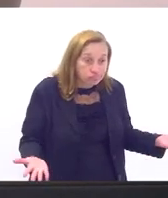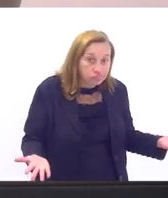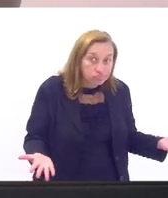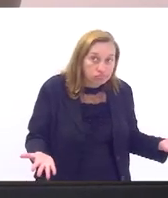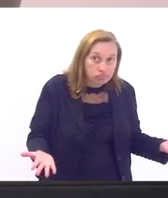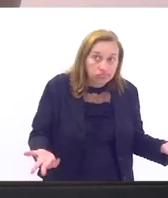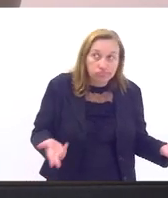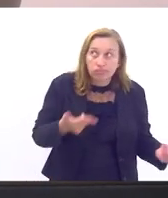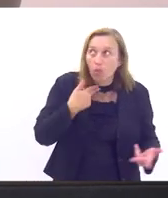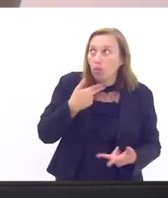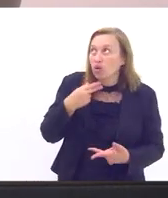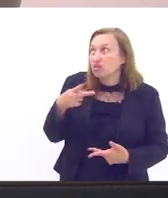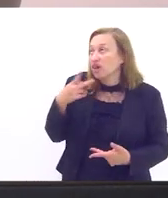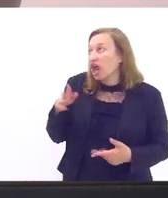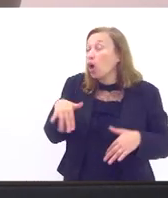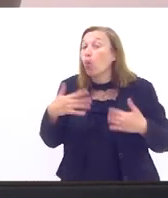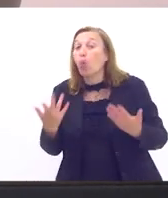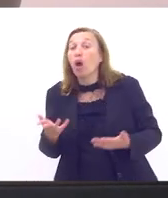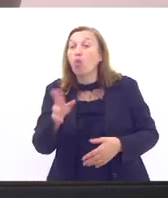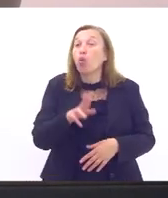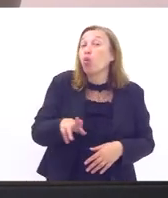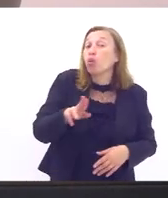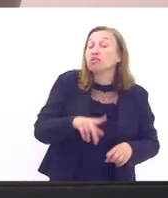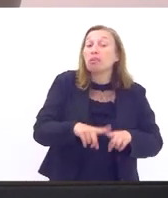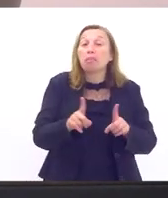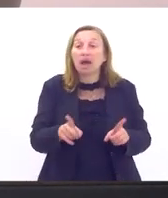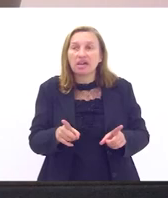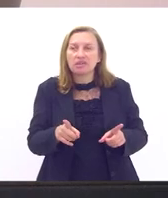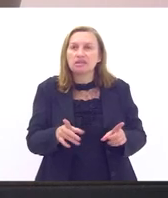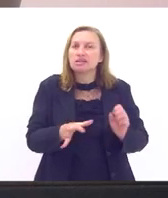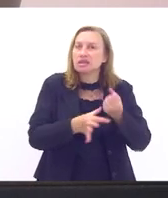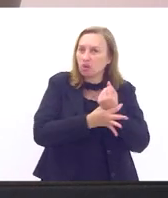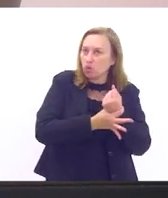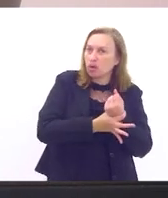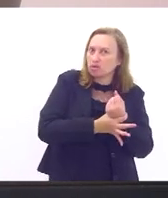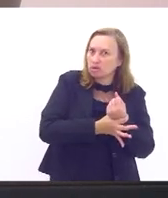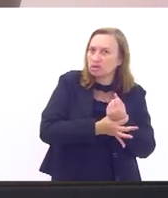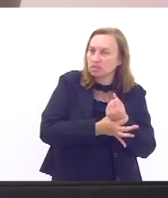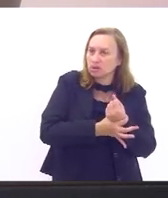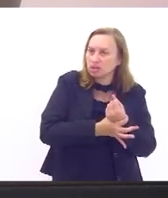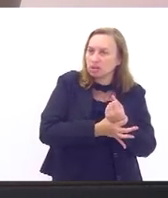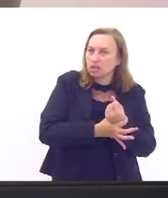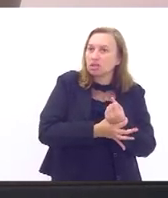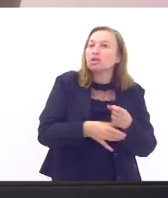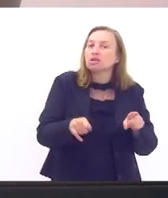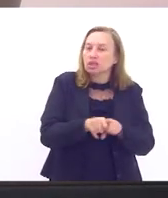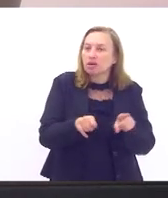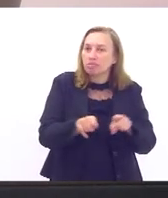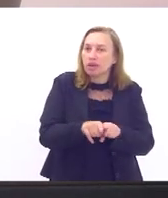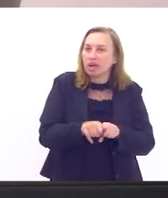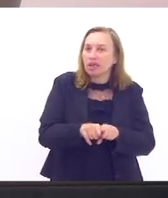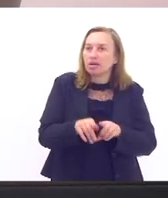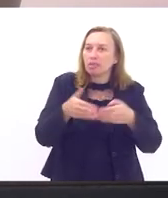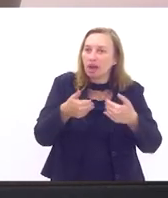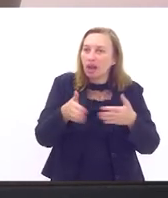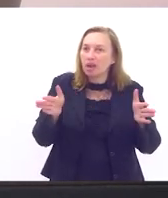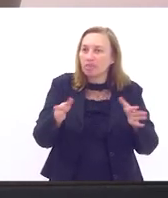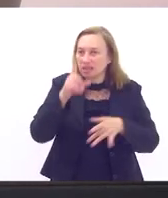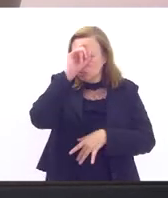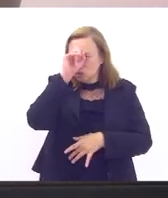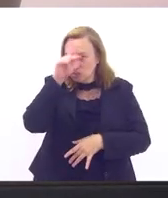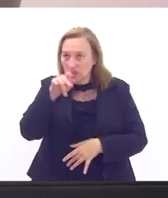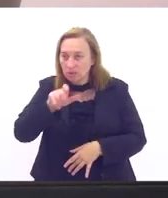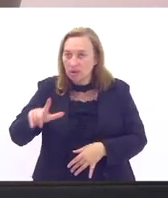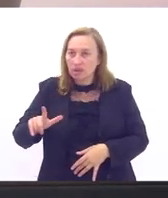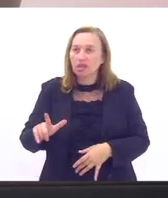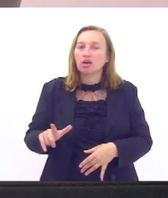não posso também dizer qual uso exatamente está sendo feito, mas garantir que também para o funcionamento do sanatório penal, parte desses